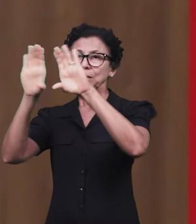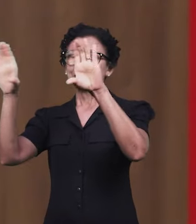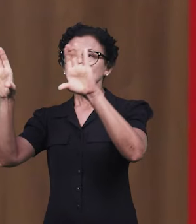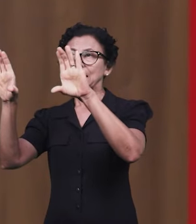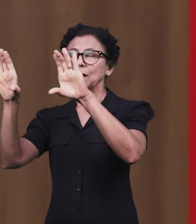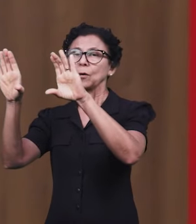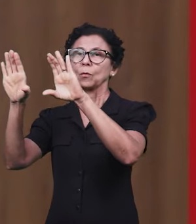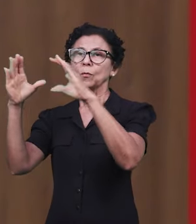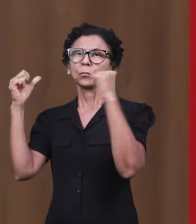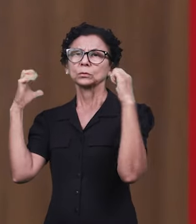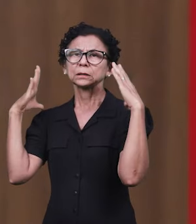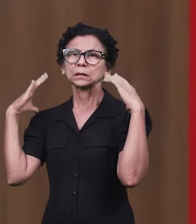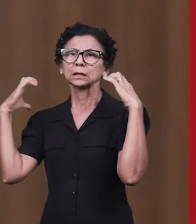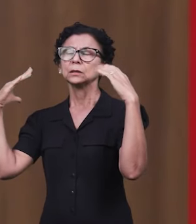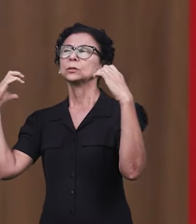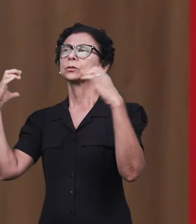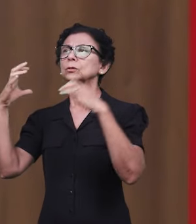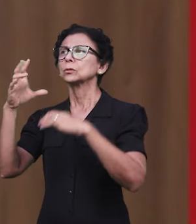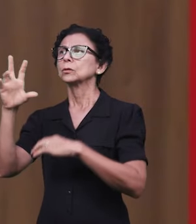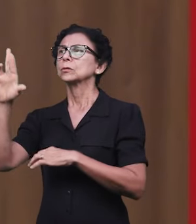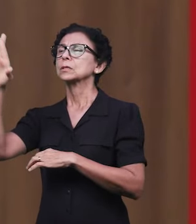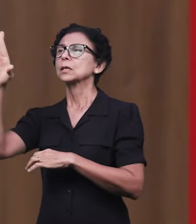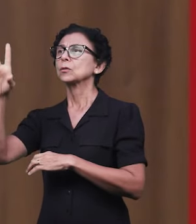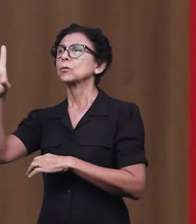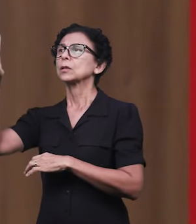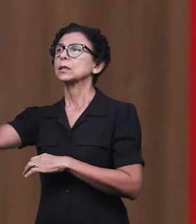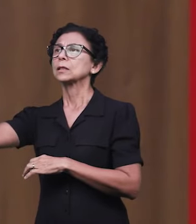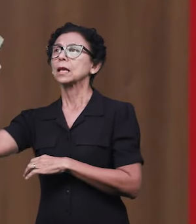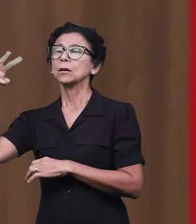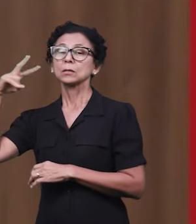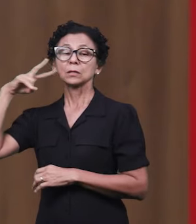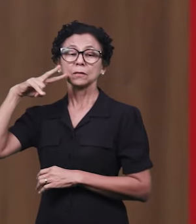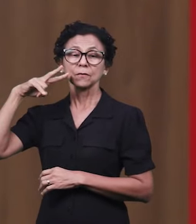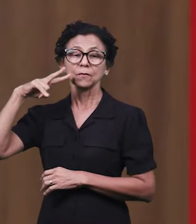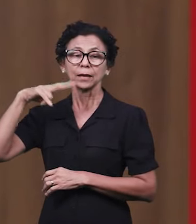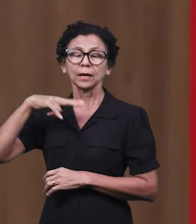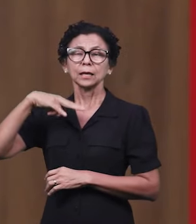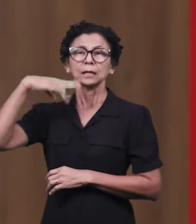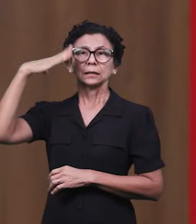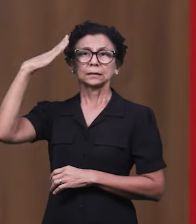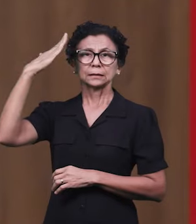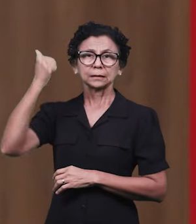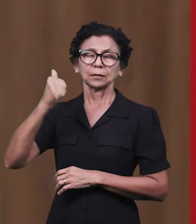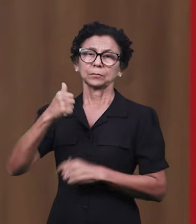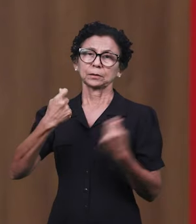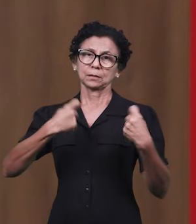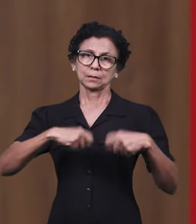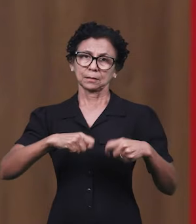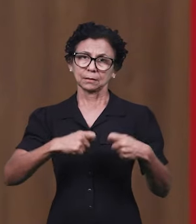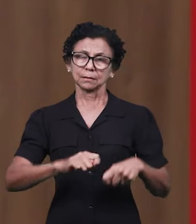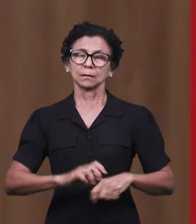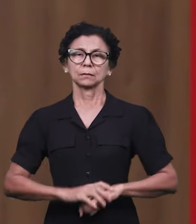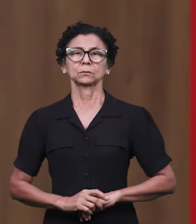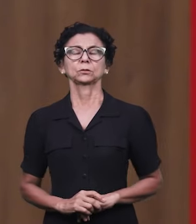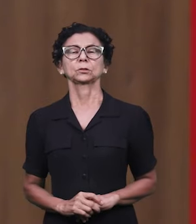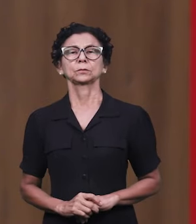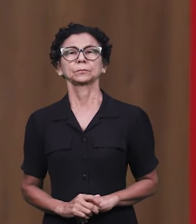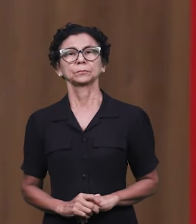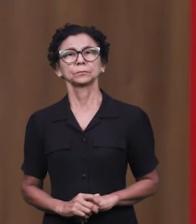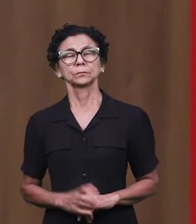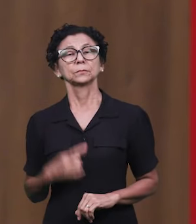para perguntar qual é a nossa necessidade. A nossa necessidade é essa, da aceitação do nosso filho